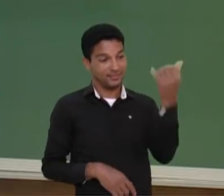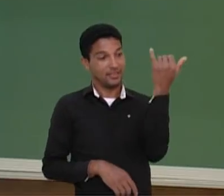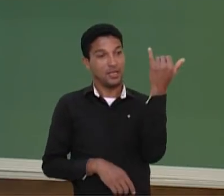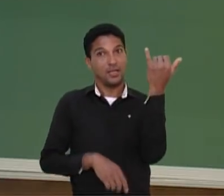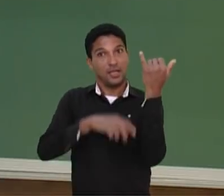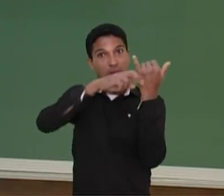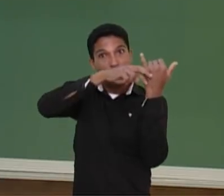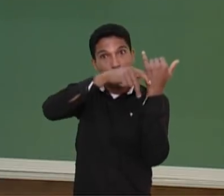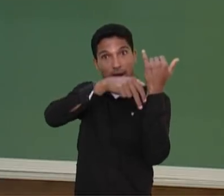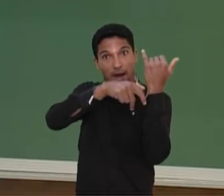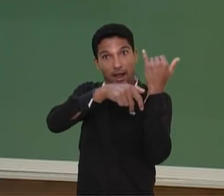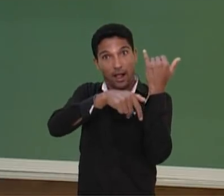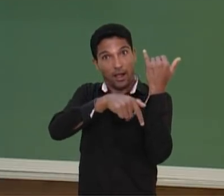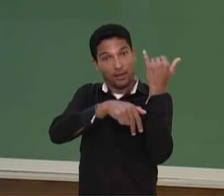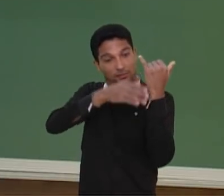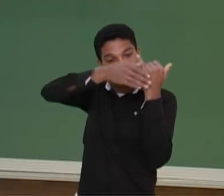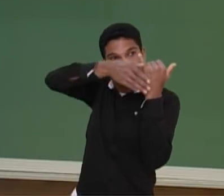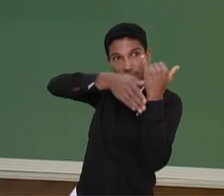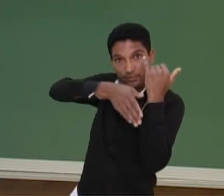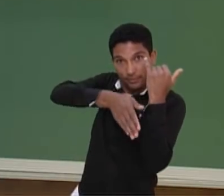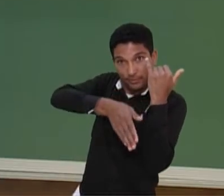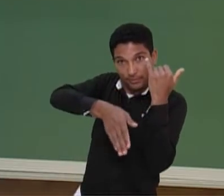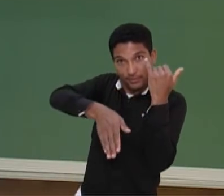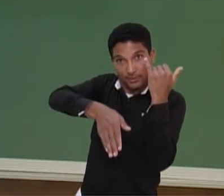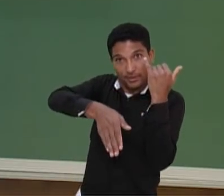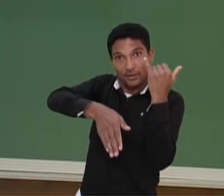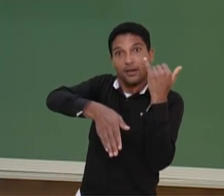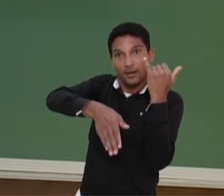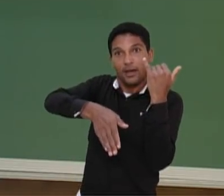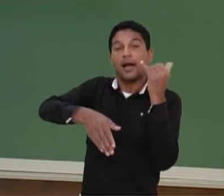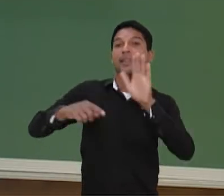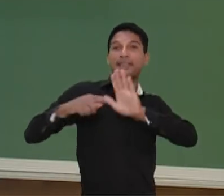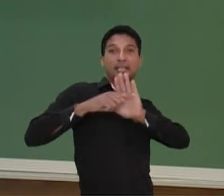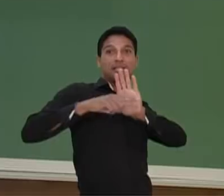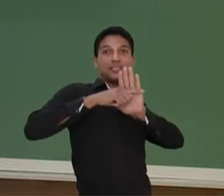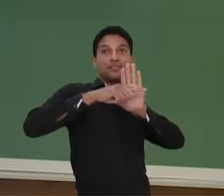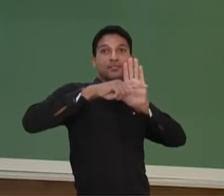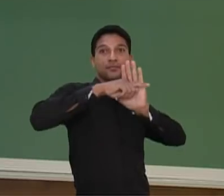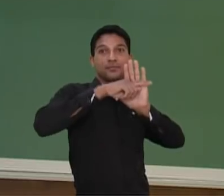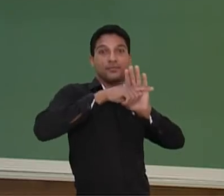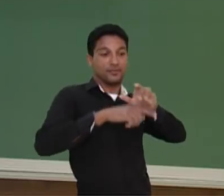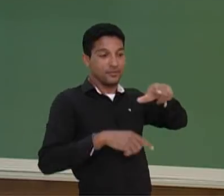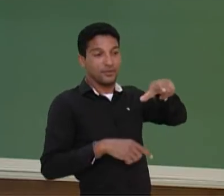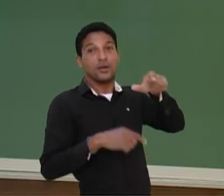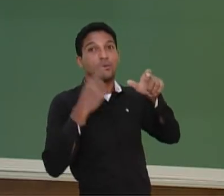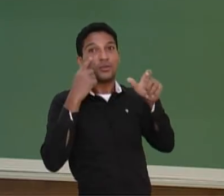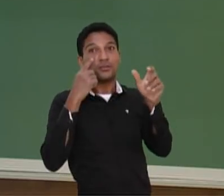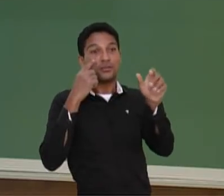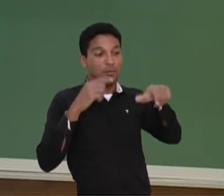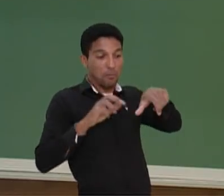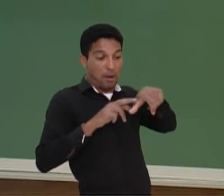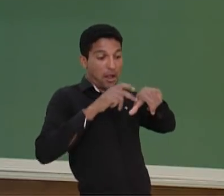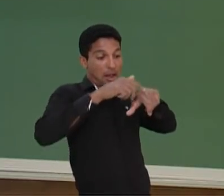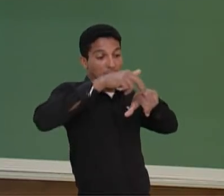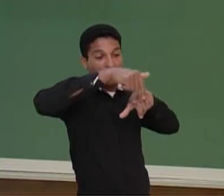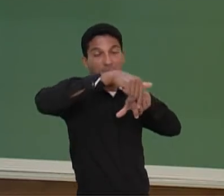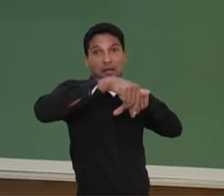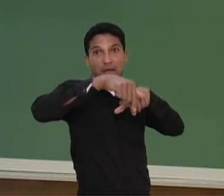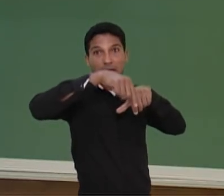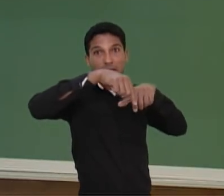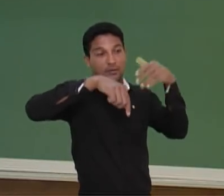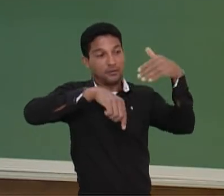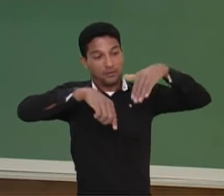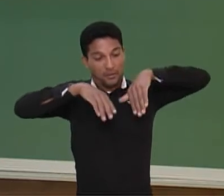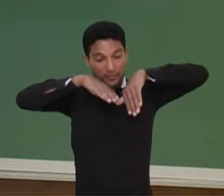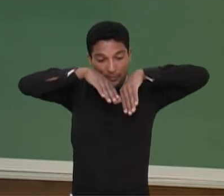descendo, ele encontrou na região negativa, ok? Então, o meu B é menor que zero, correto? Só